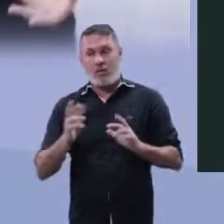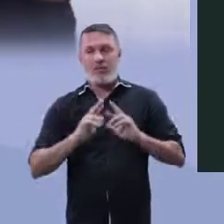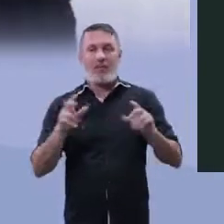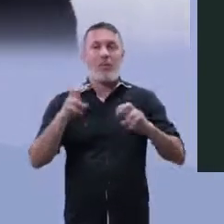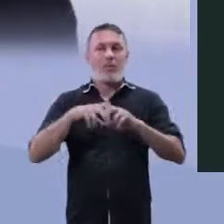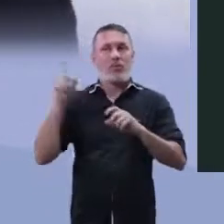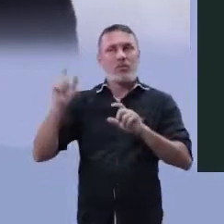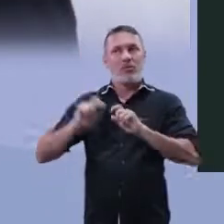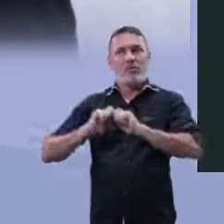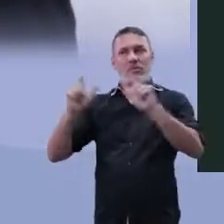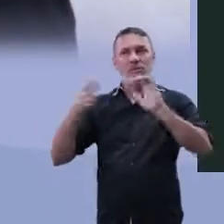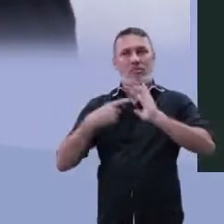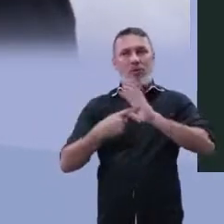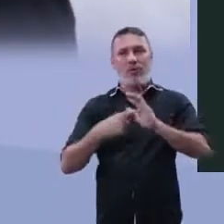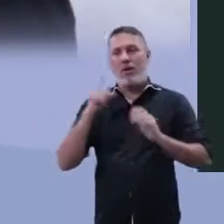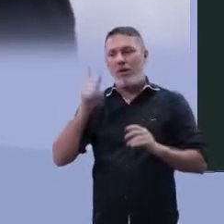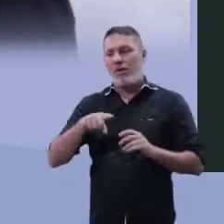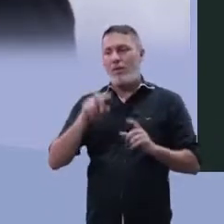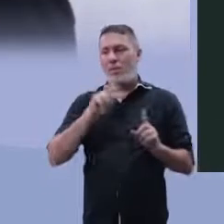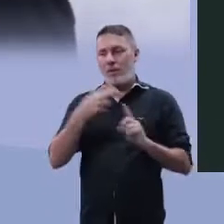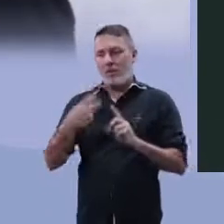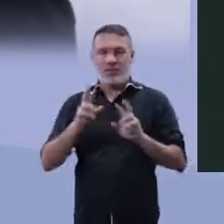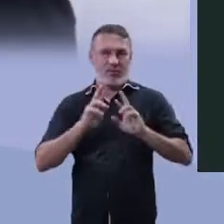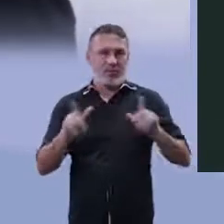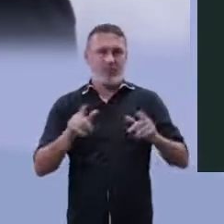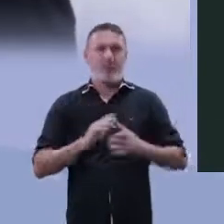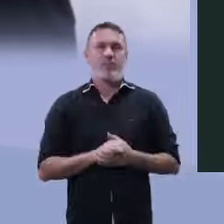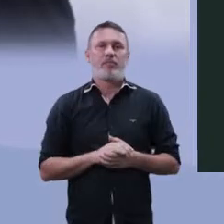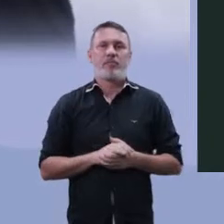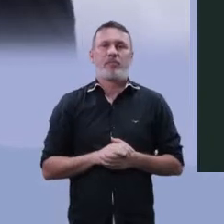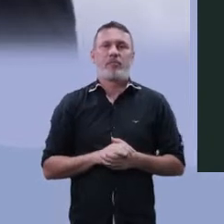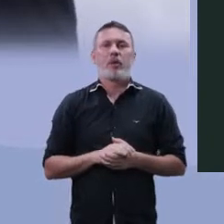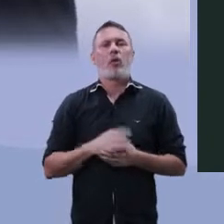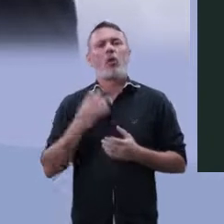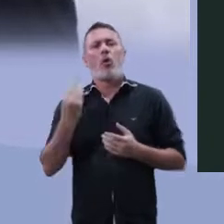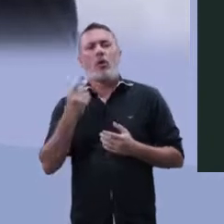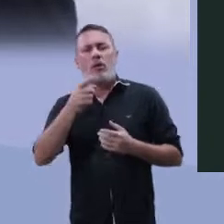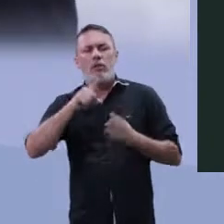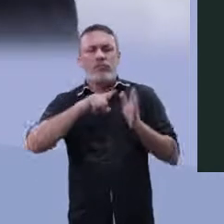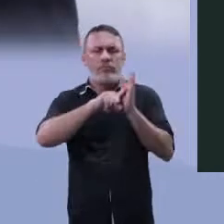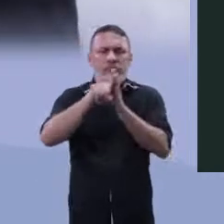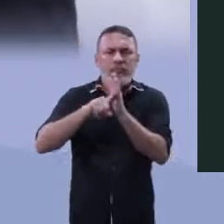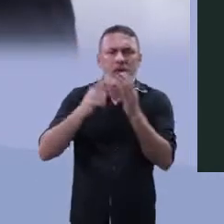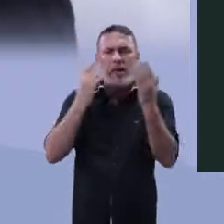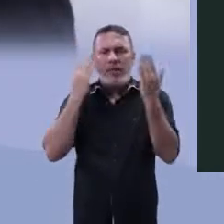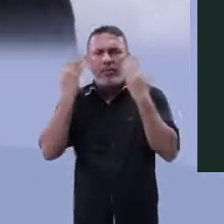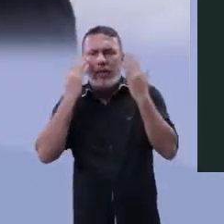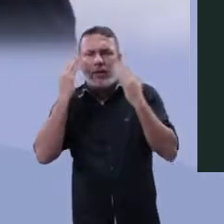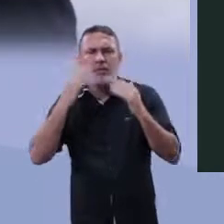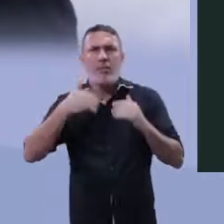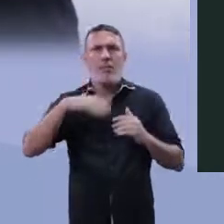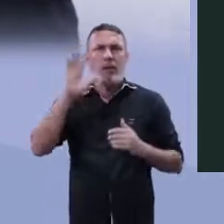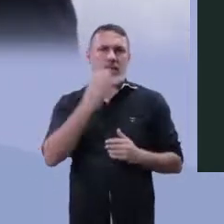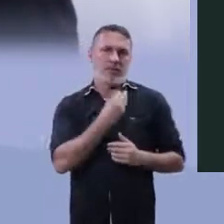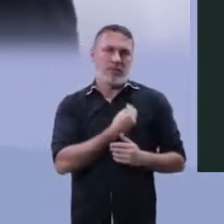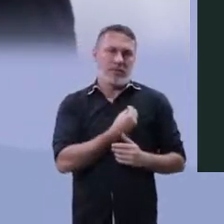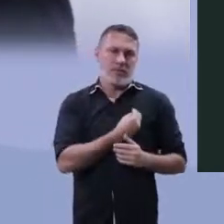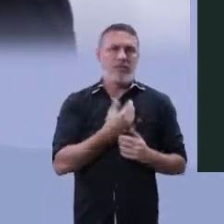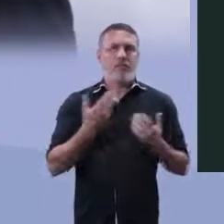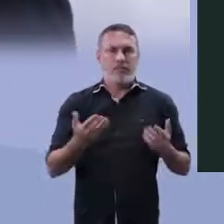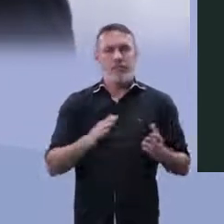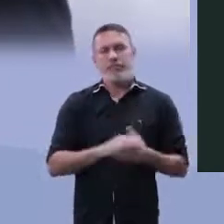essas regras e essas regras passam a vigorar dentro daquele grupo. Então, o Wasserman e o Faust, eles trabalham com essa perspectiva.